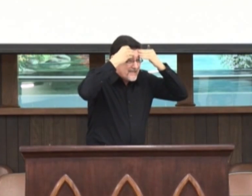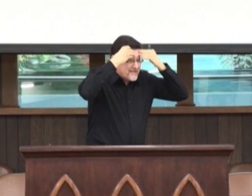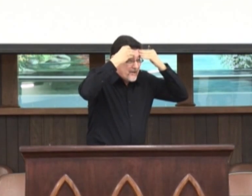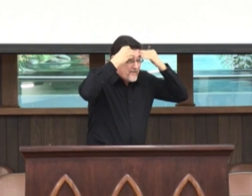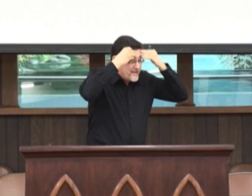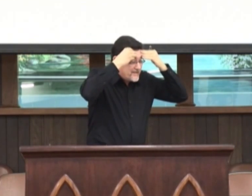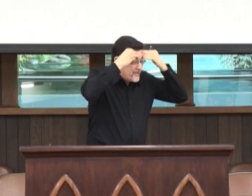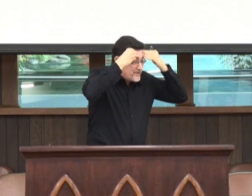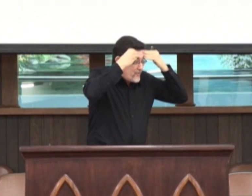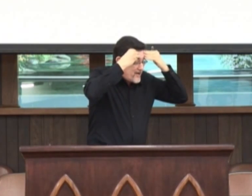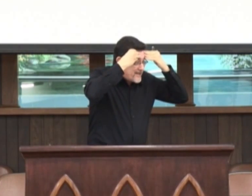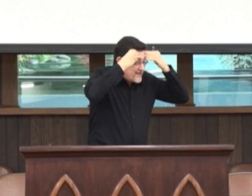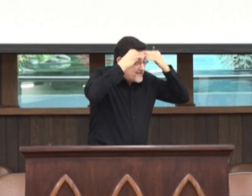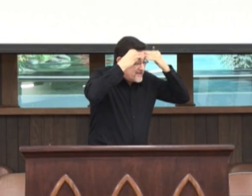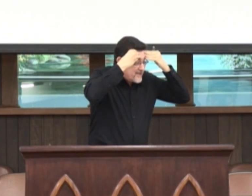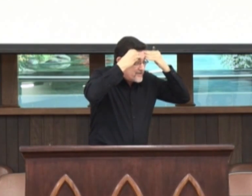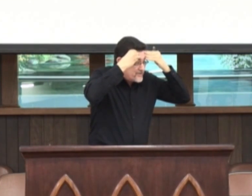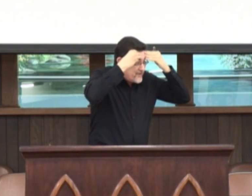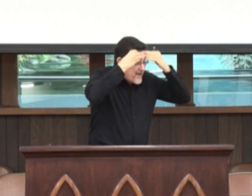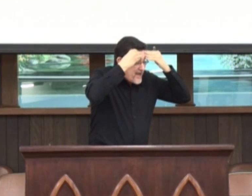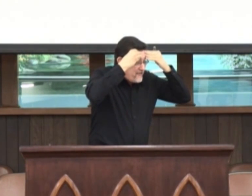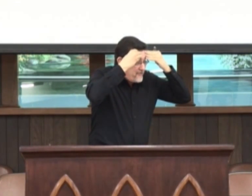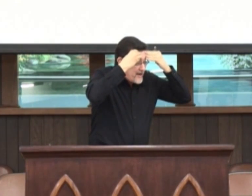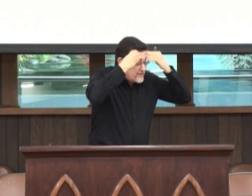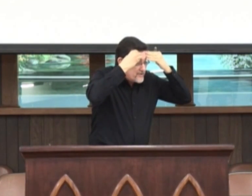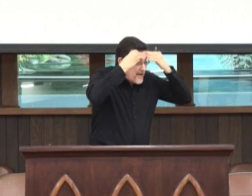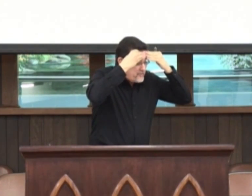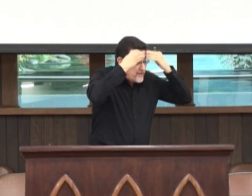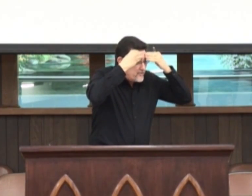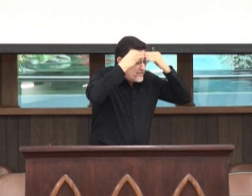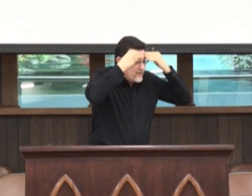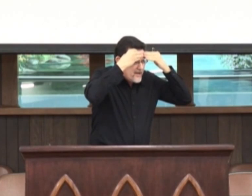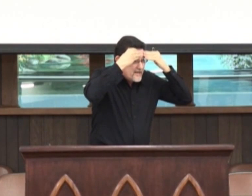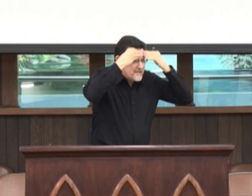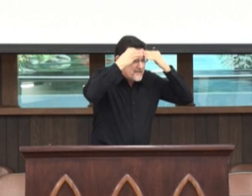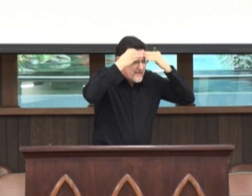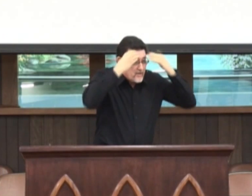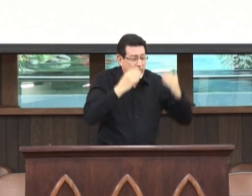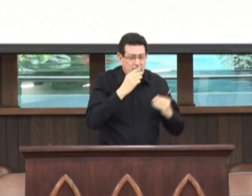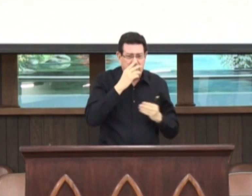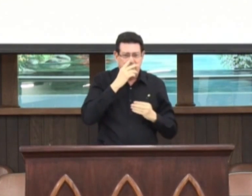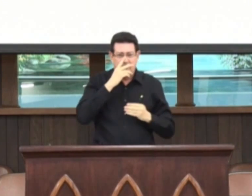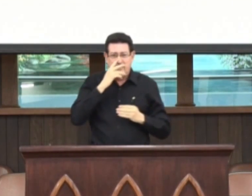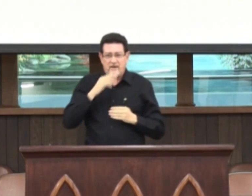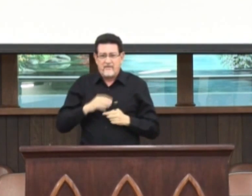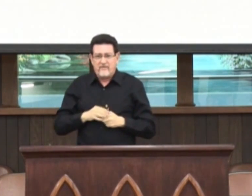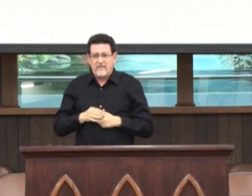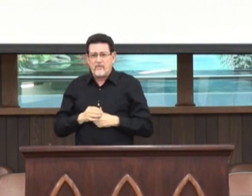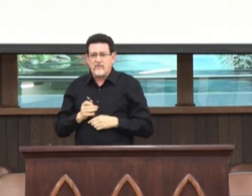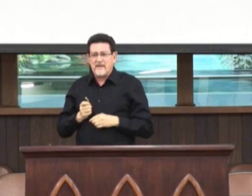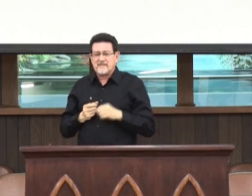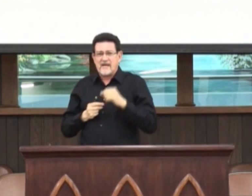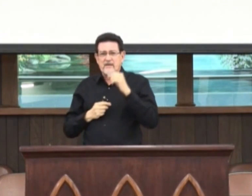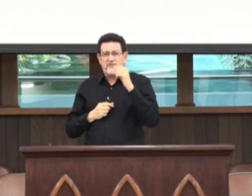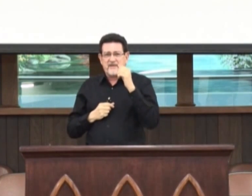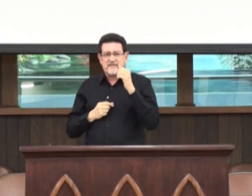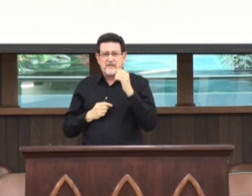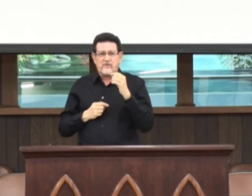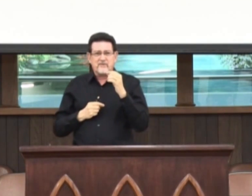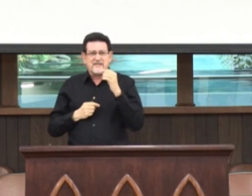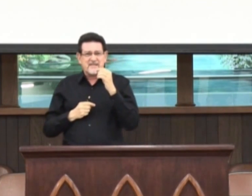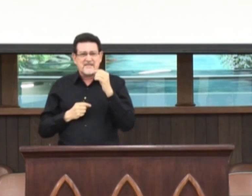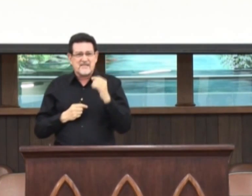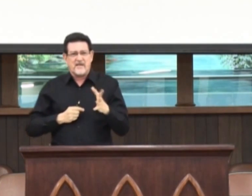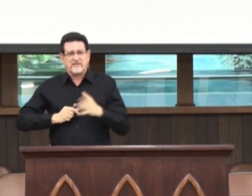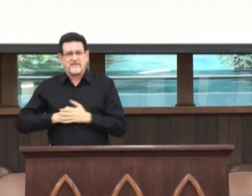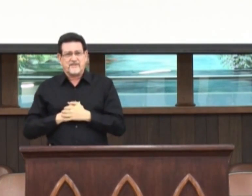Que dias são estes? Vamos dar uma olhada nesse texto, Efésios capítulo 5. Vamos começar ali no